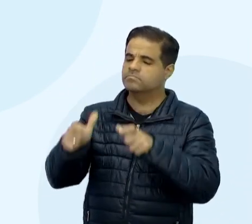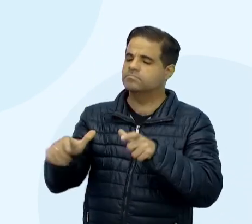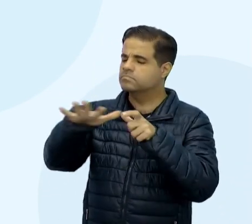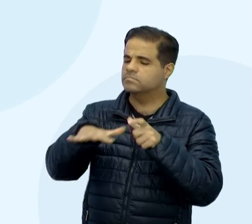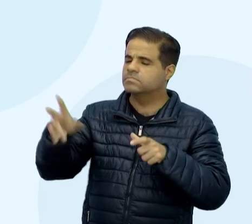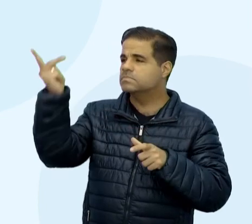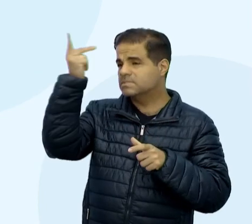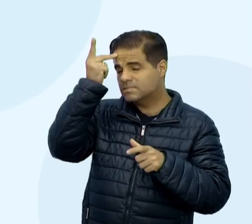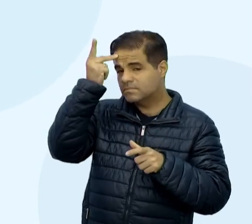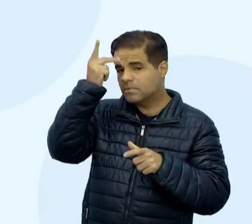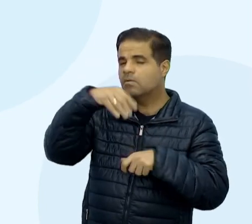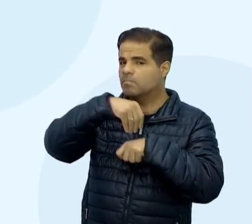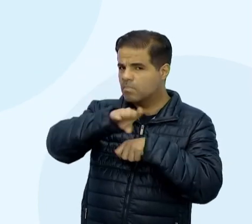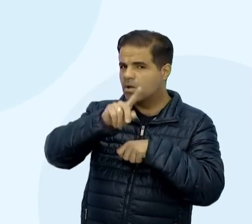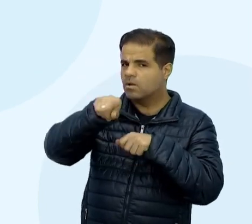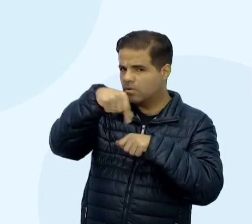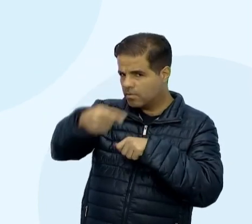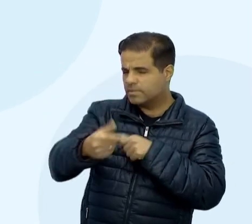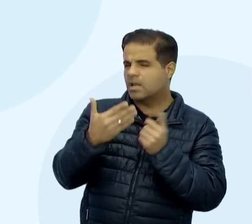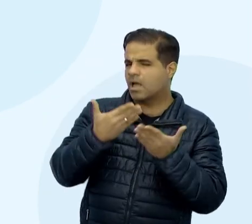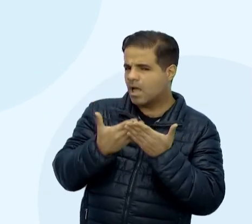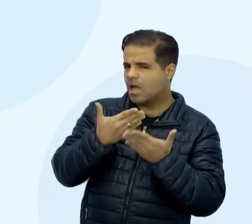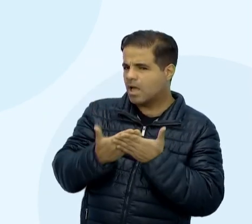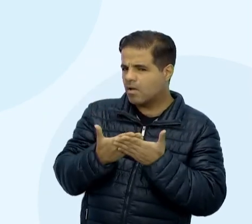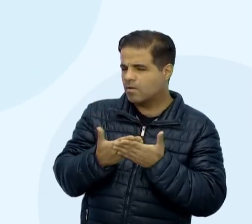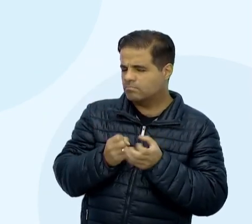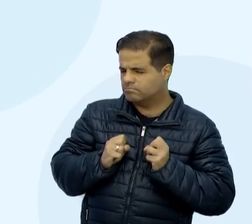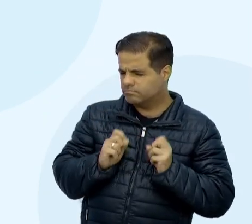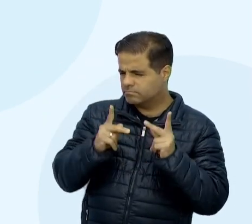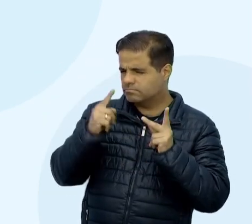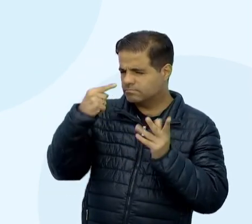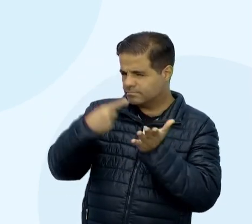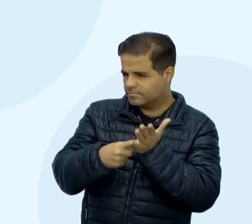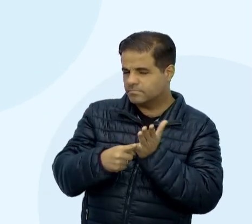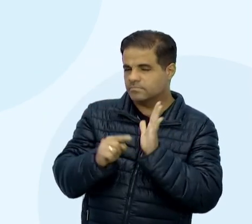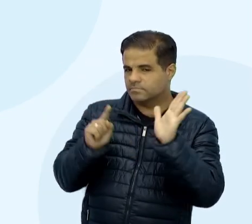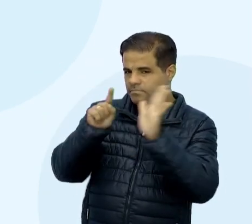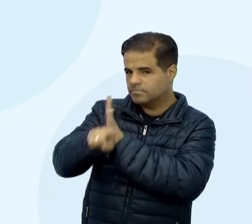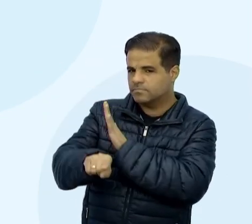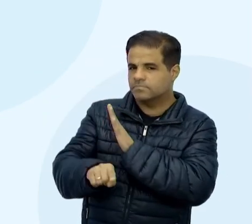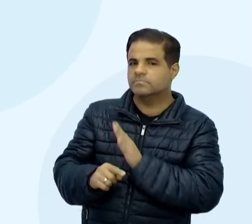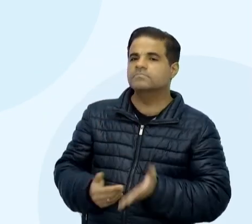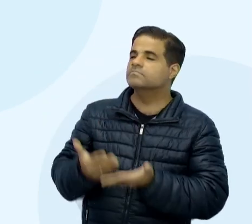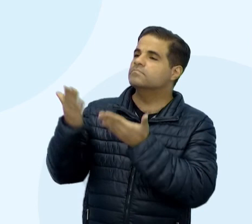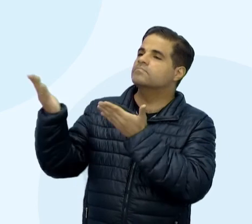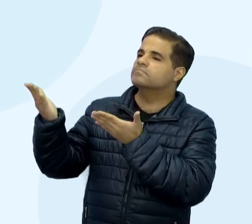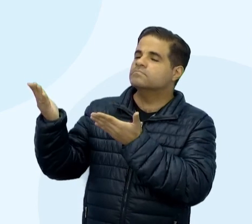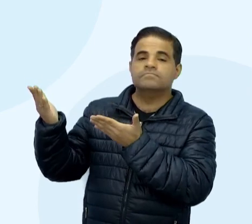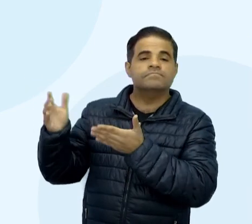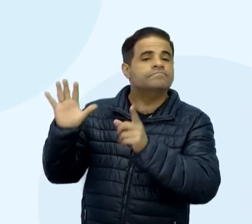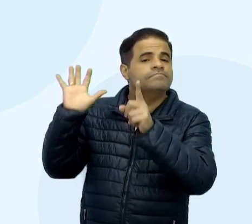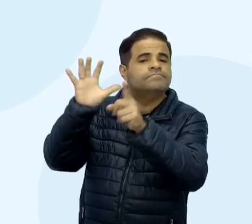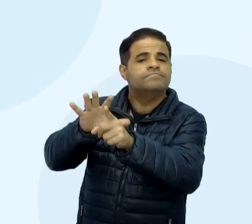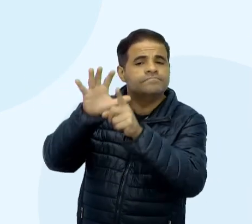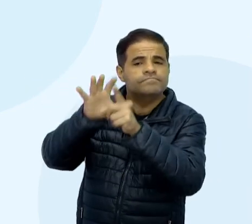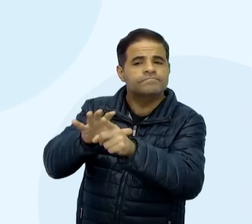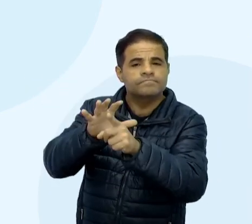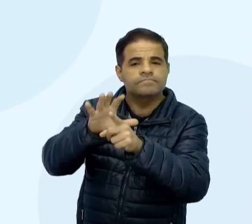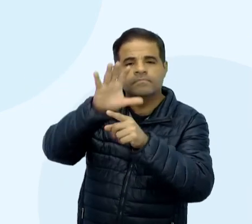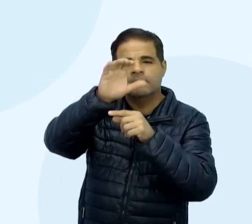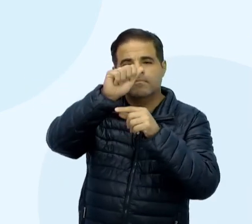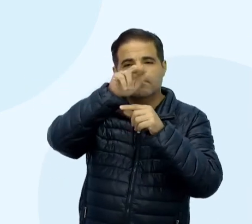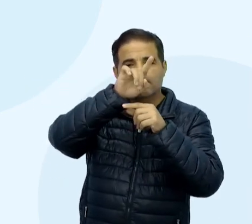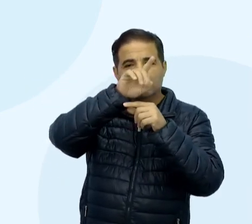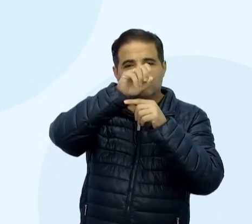São Paulo, que eu só vou contar na próxima aula, tá? Então, perguntinha para vocês aí na tela. Qual é a influência da Guerra de Canudos